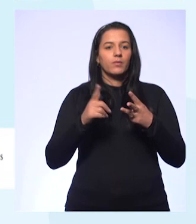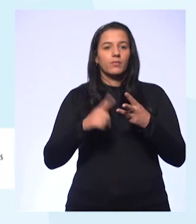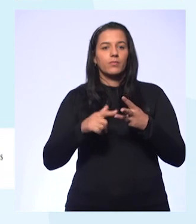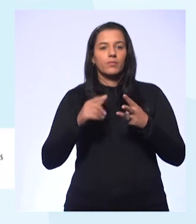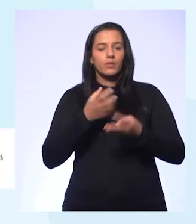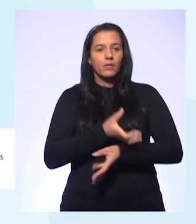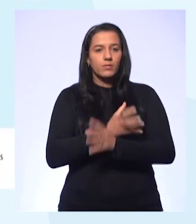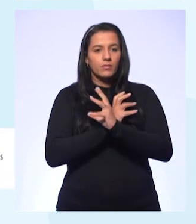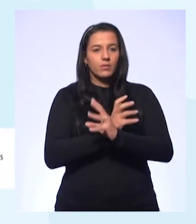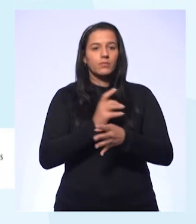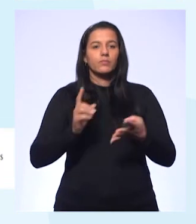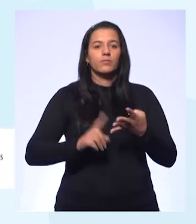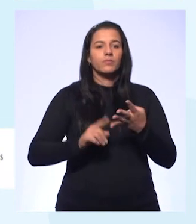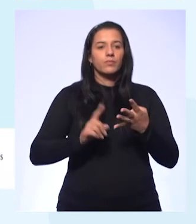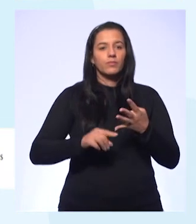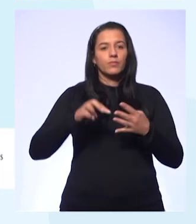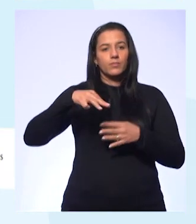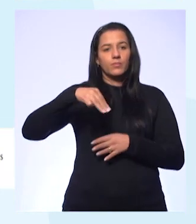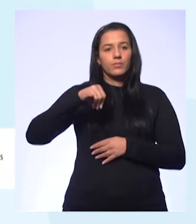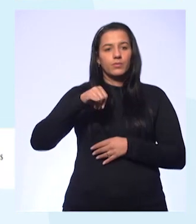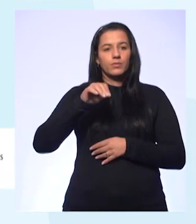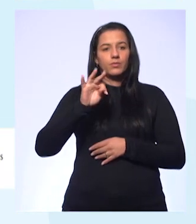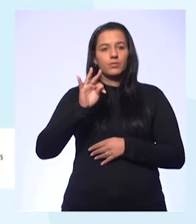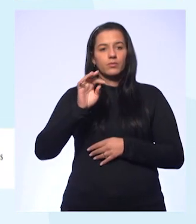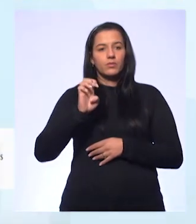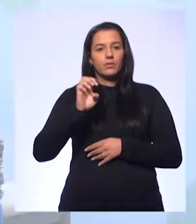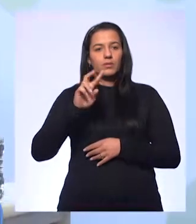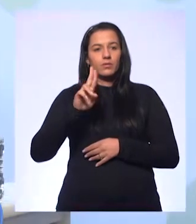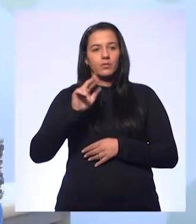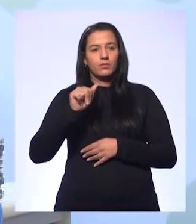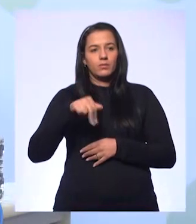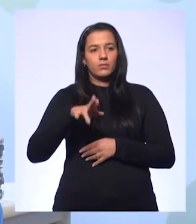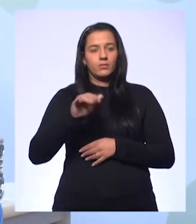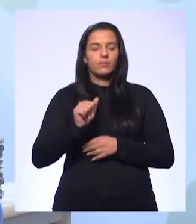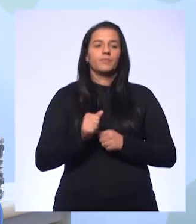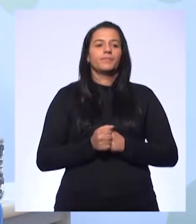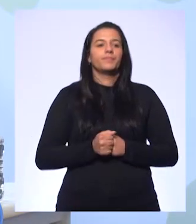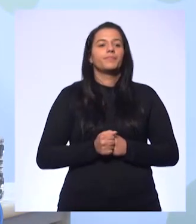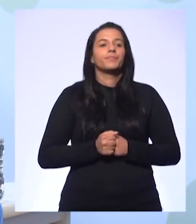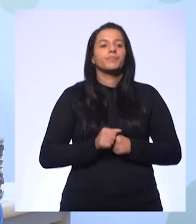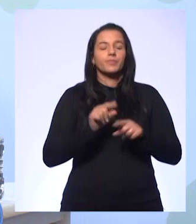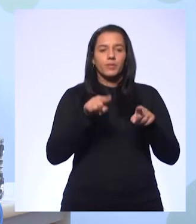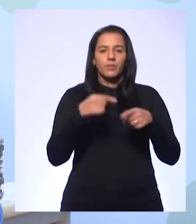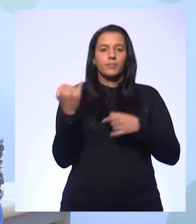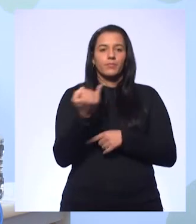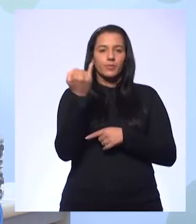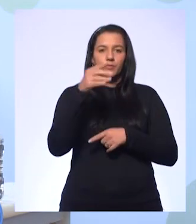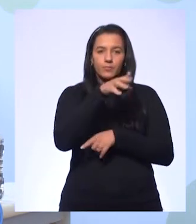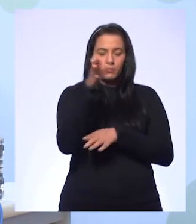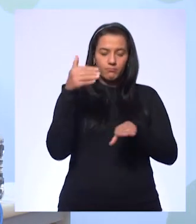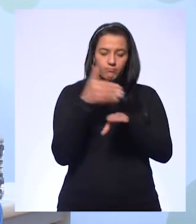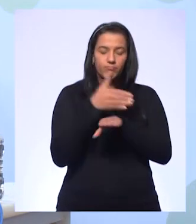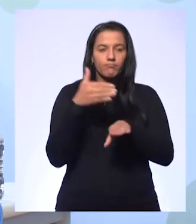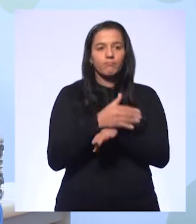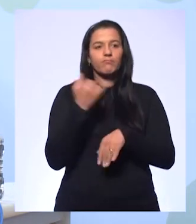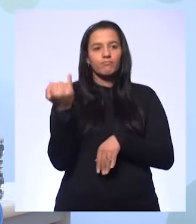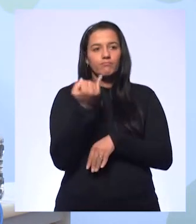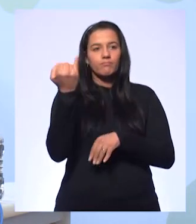semiárido e o Mediterrâneo. Mas parabéns aí aos alunos que participaram, né? Isso aí é importante, porque essa questão